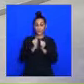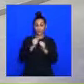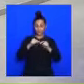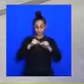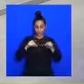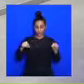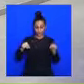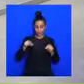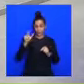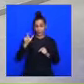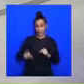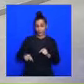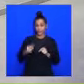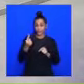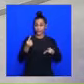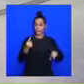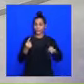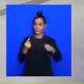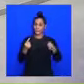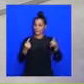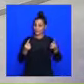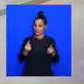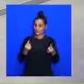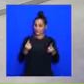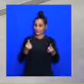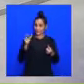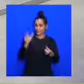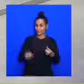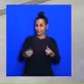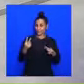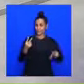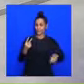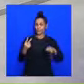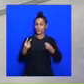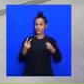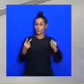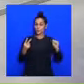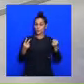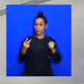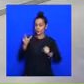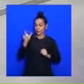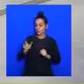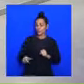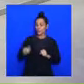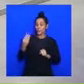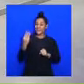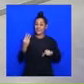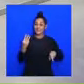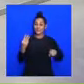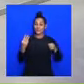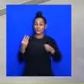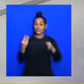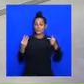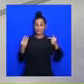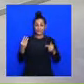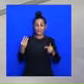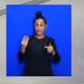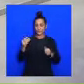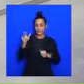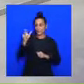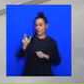comigo. Coluna 1, 6. Coluna 2, 8. Coluna 3,